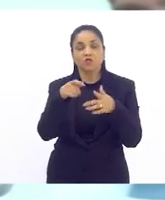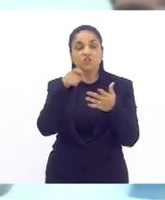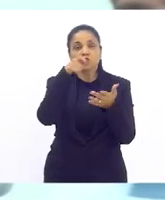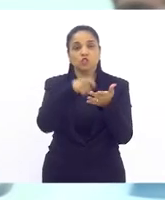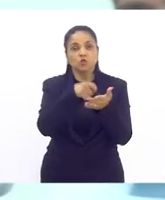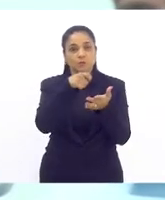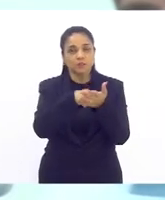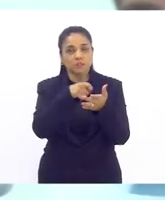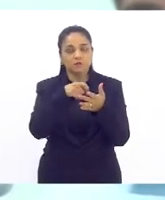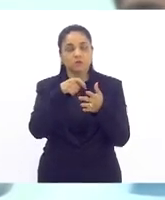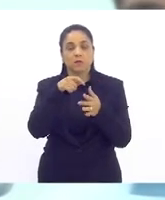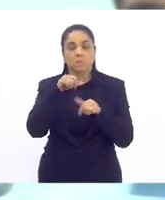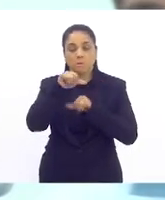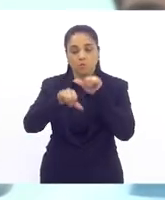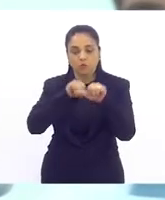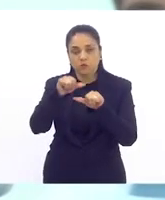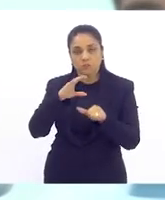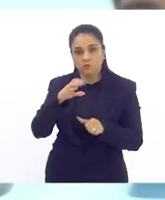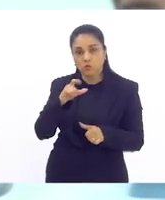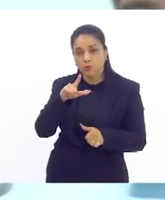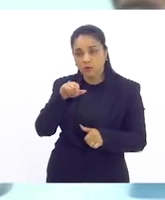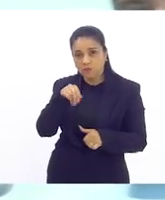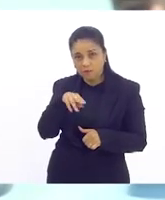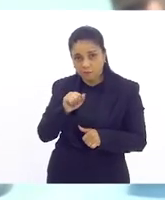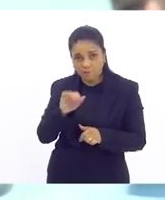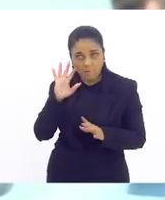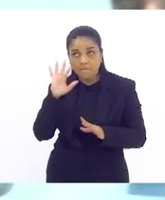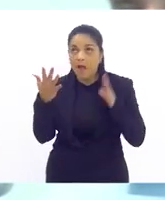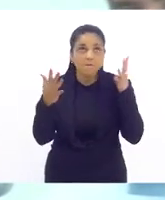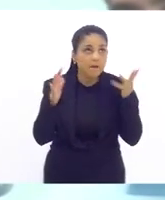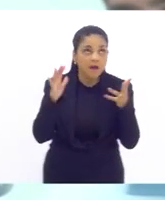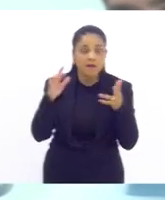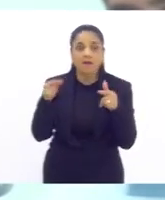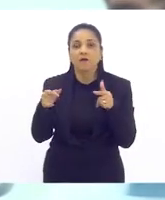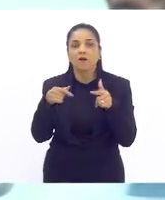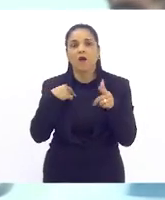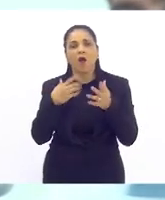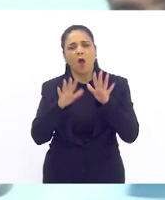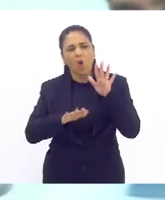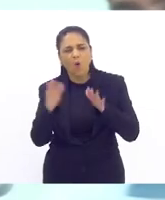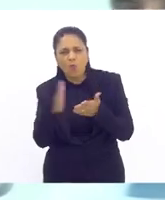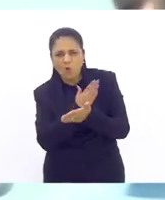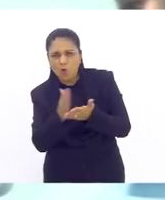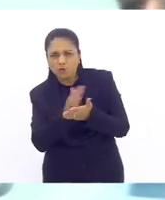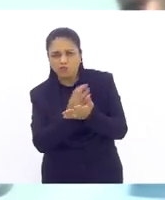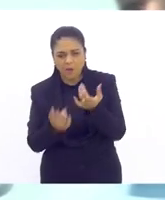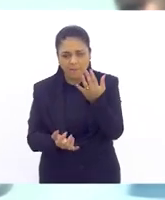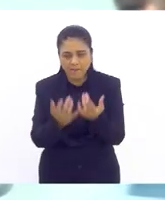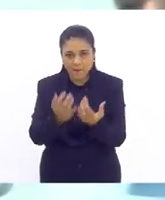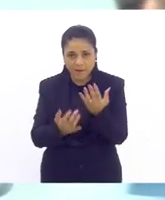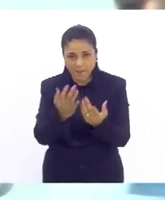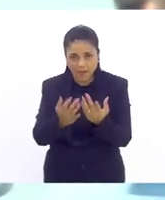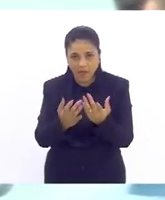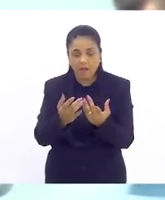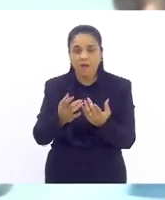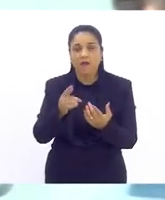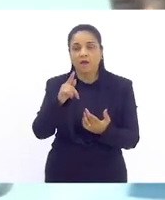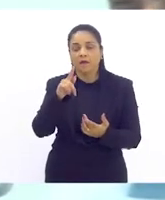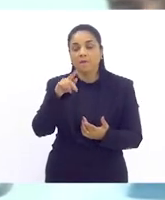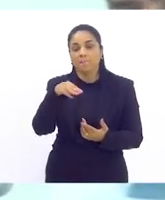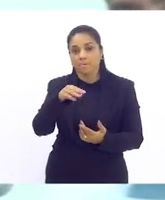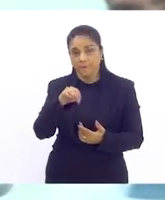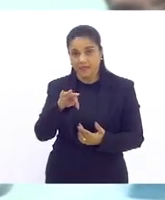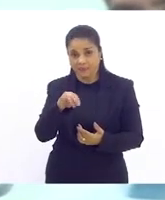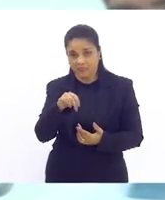lei de mudança do clima né captar algum já queimam o metano já emite menos